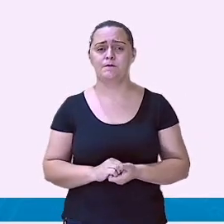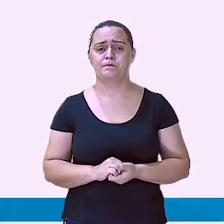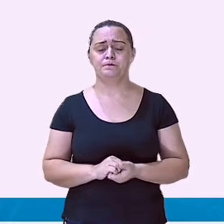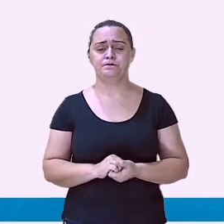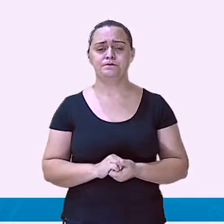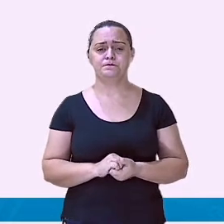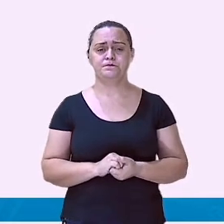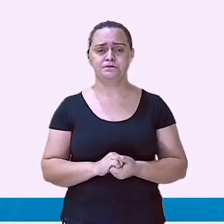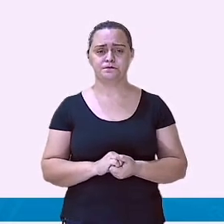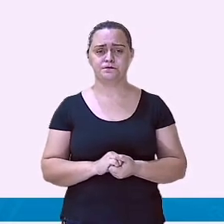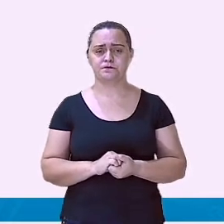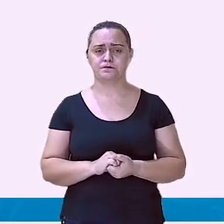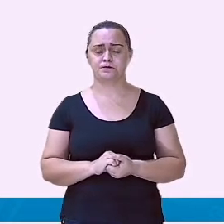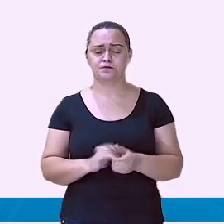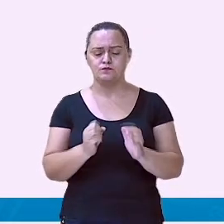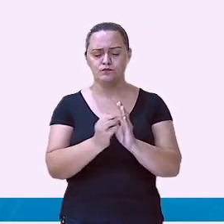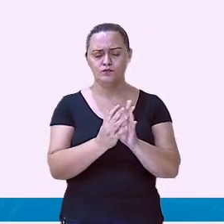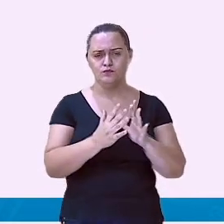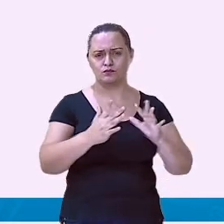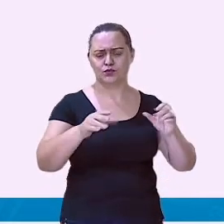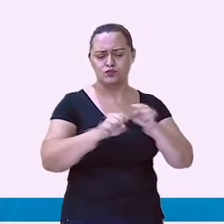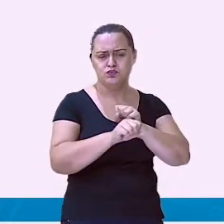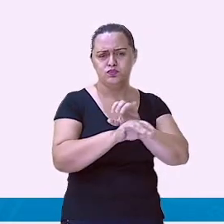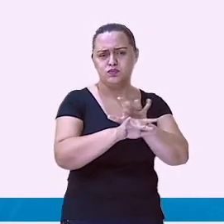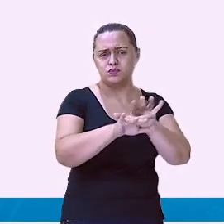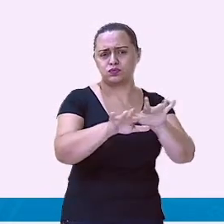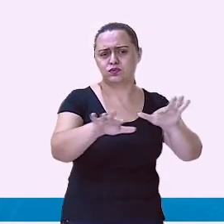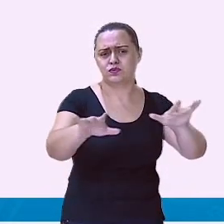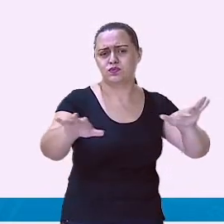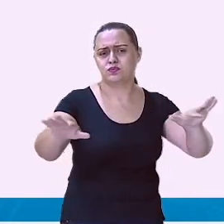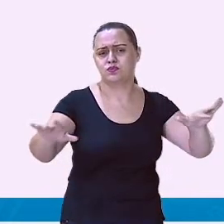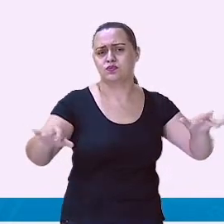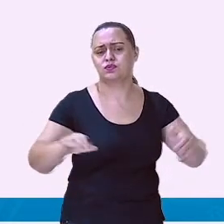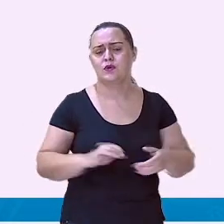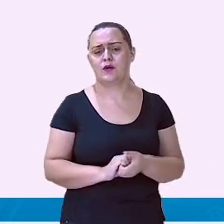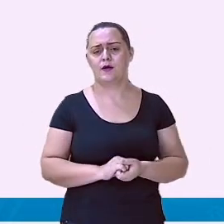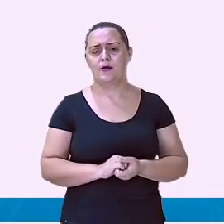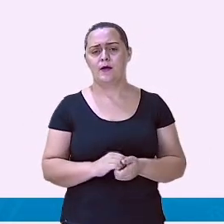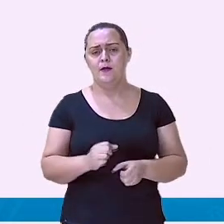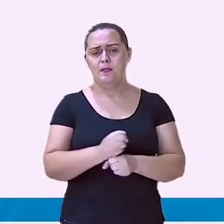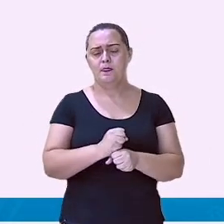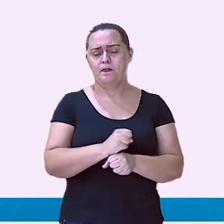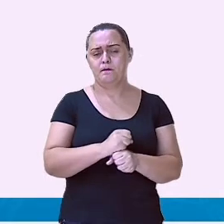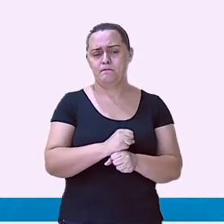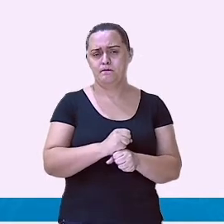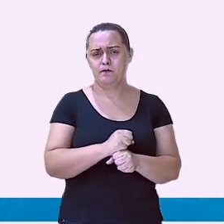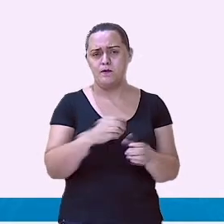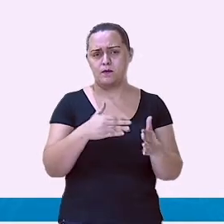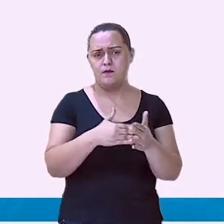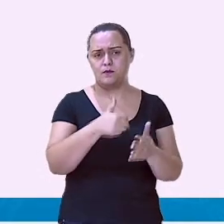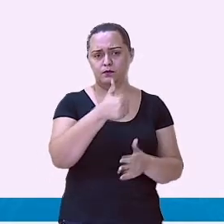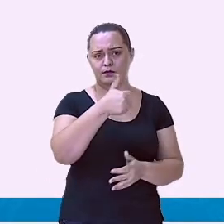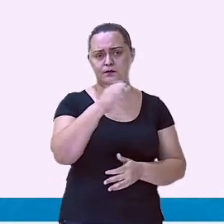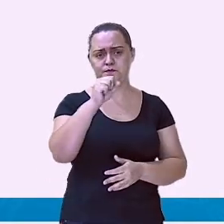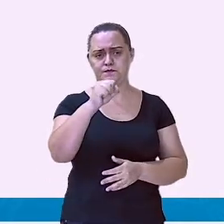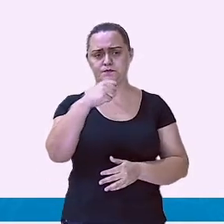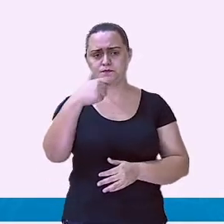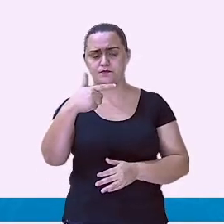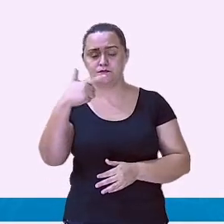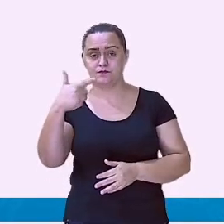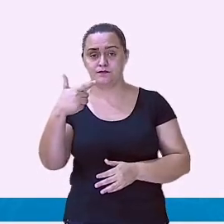1822. Por que 1822? Ah, legal. A independência do